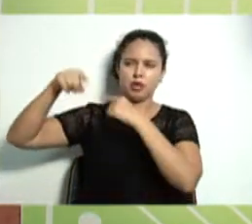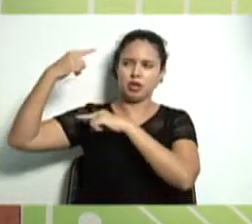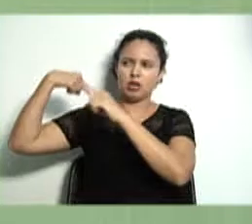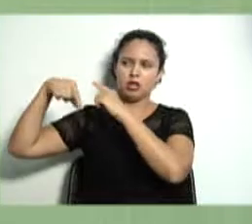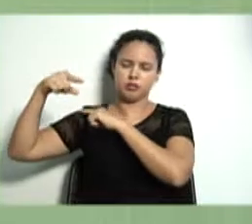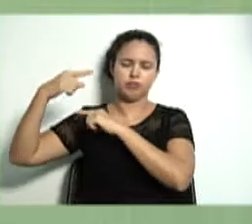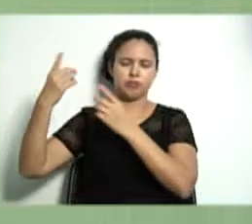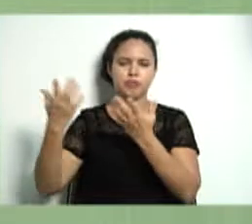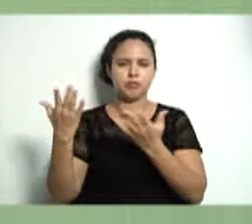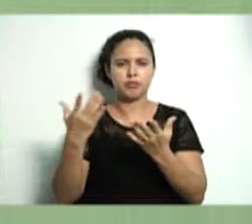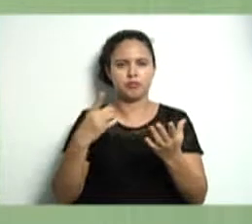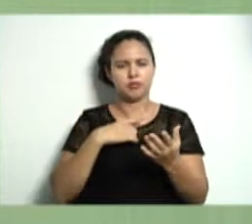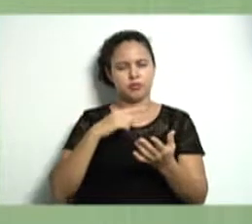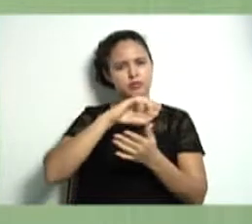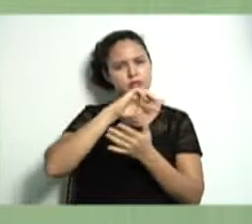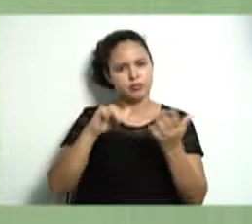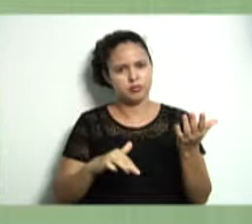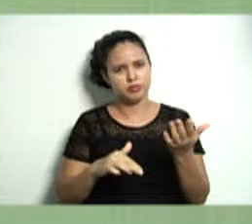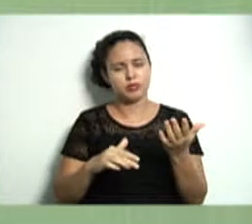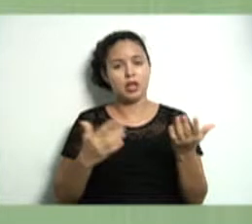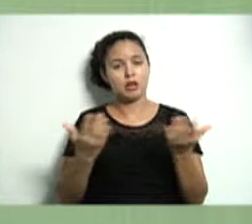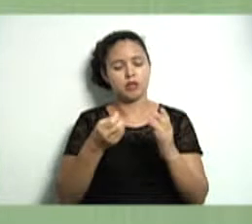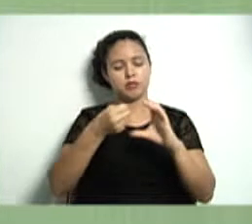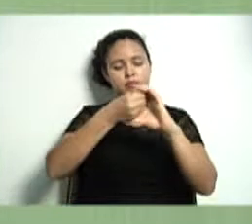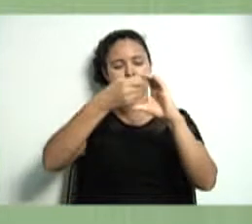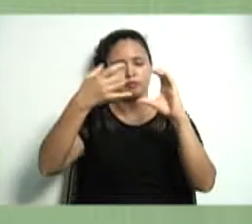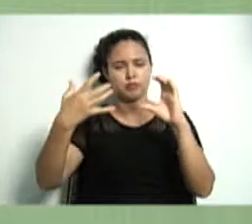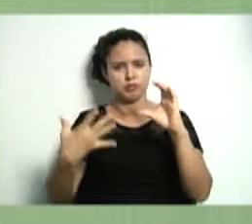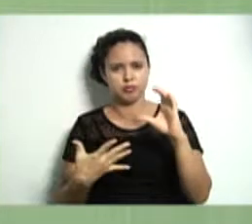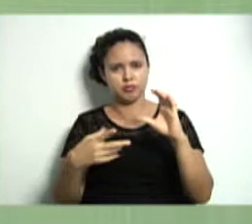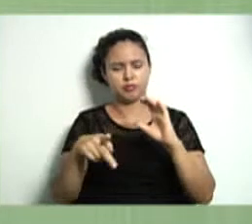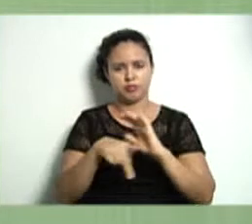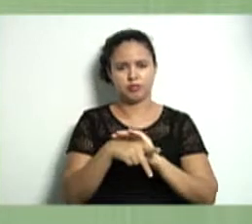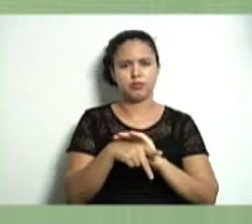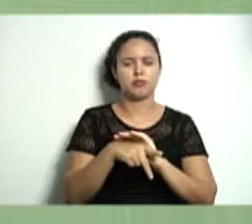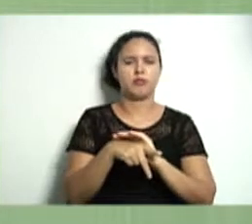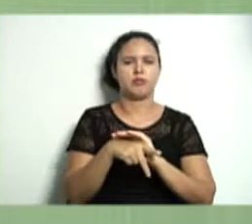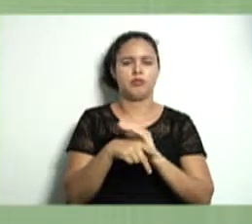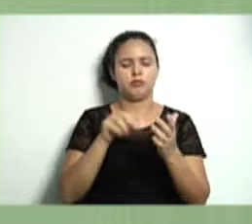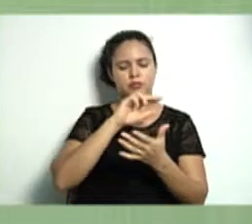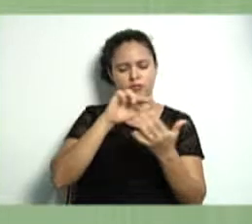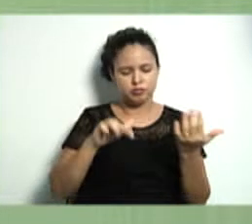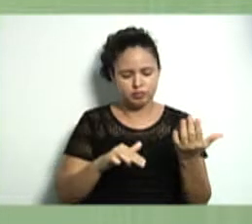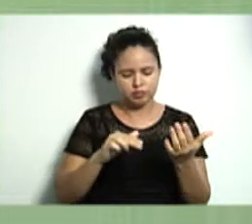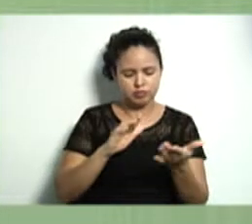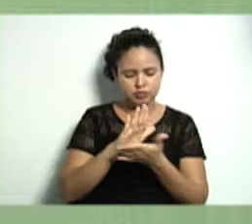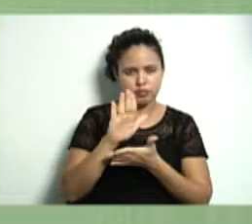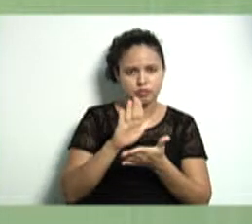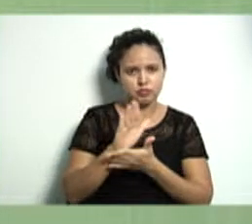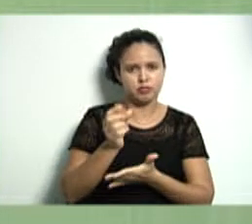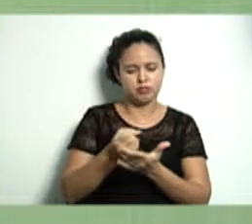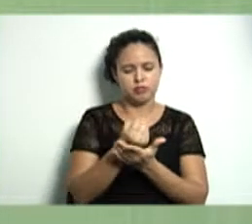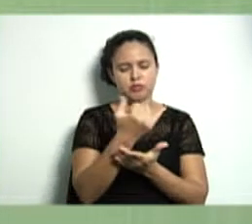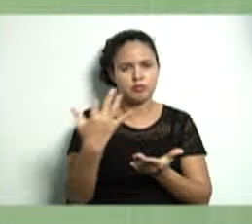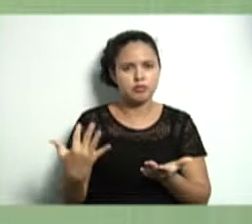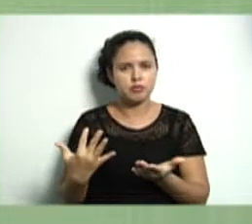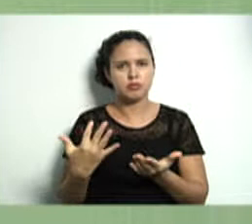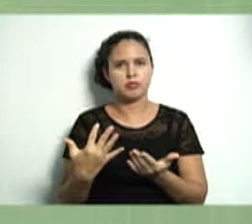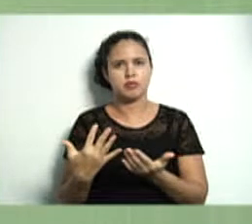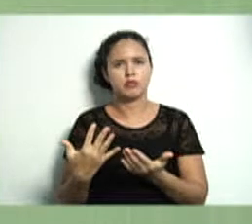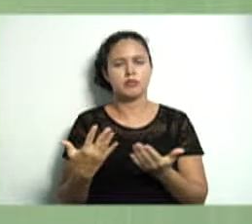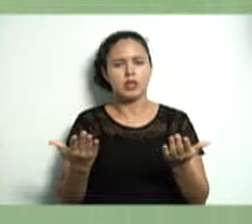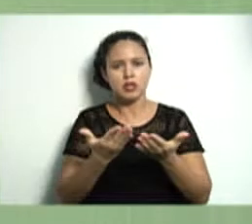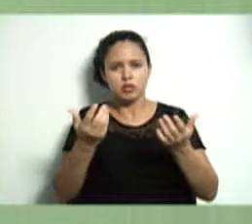características. As características do modo de produção. Ele tem um nível, ele tem uma esfera, ele tem